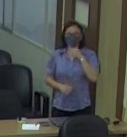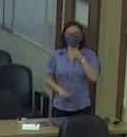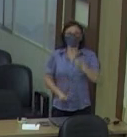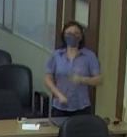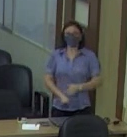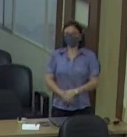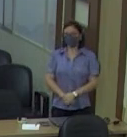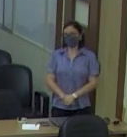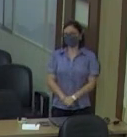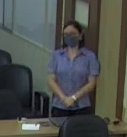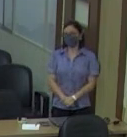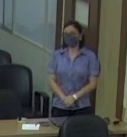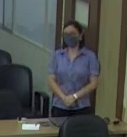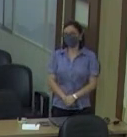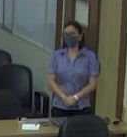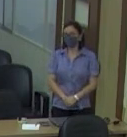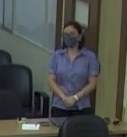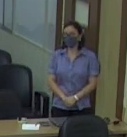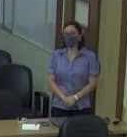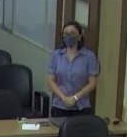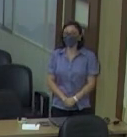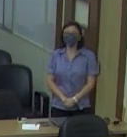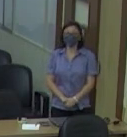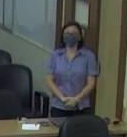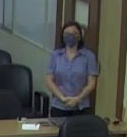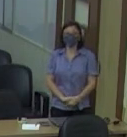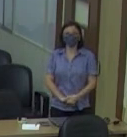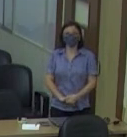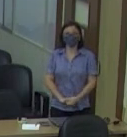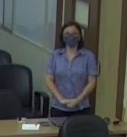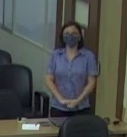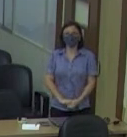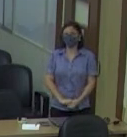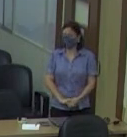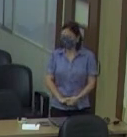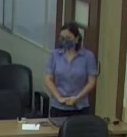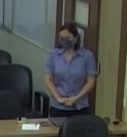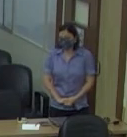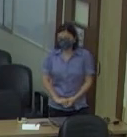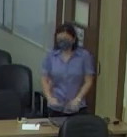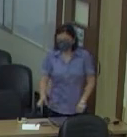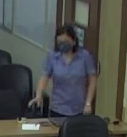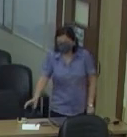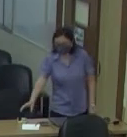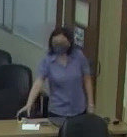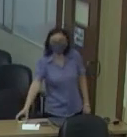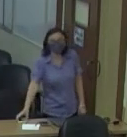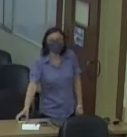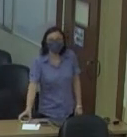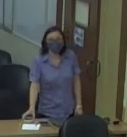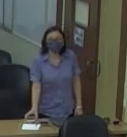está tendo aqui a maioria, né? Ela vai aparecer